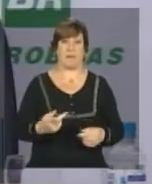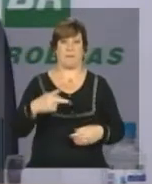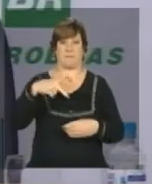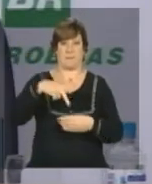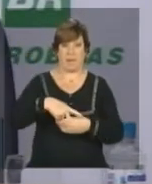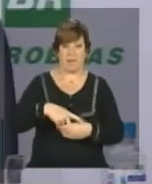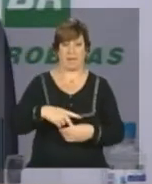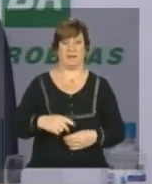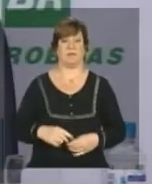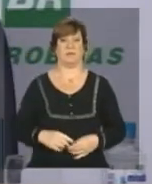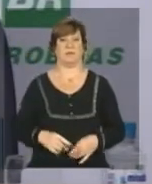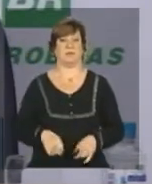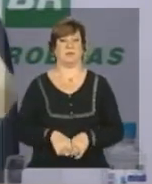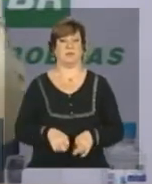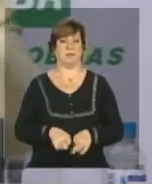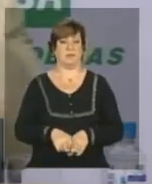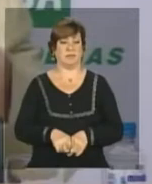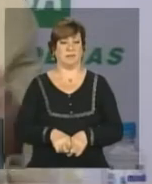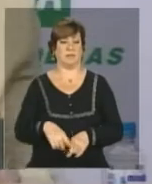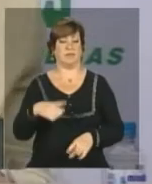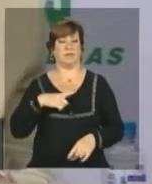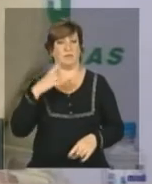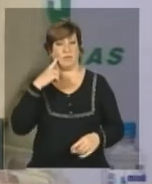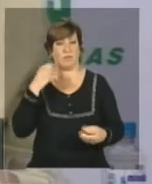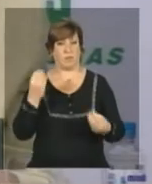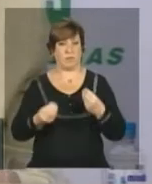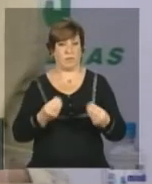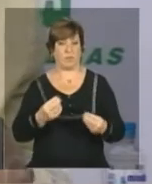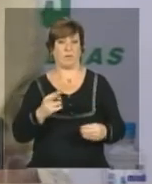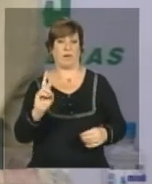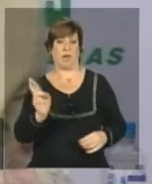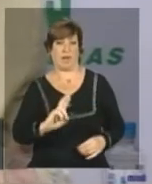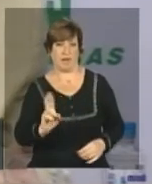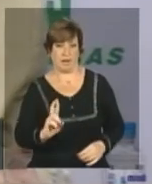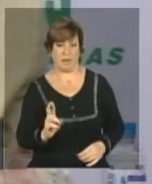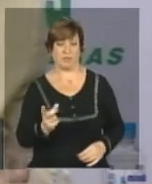petróleo, Brent mais alto, real,